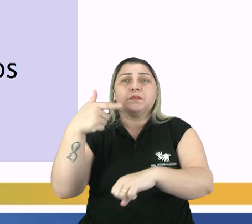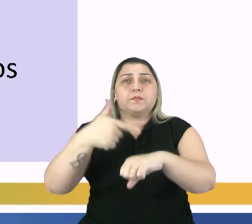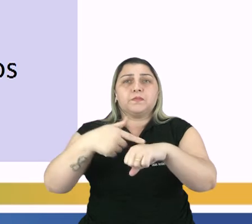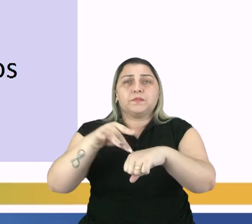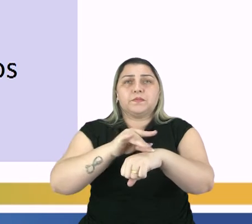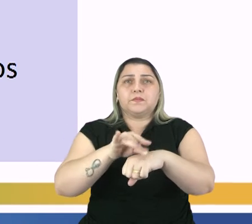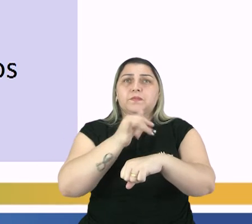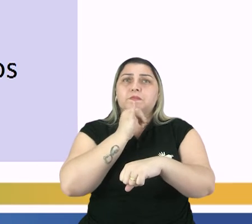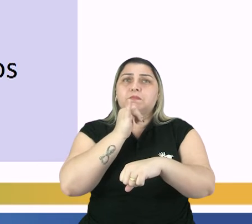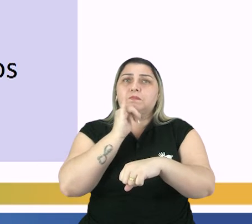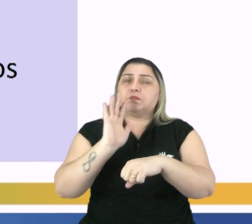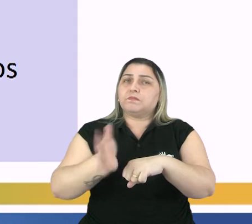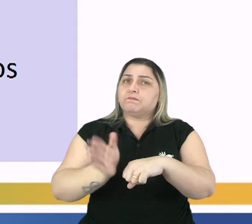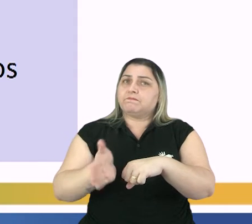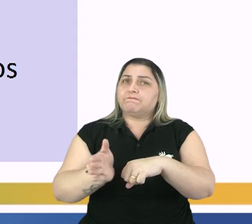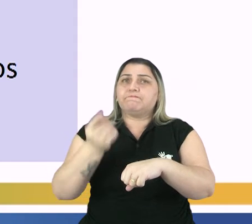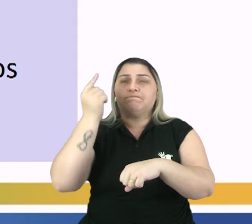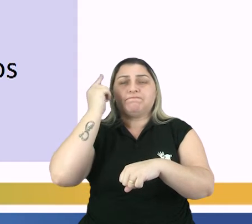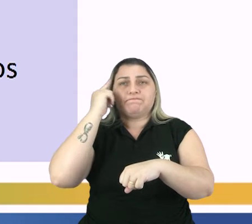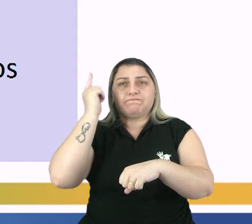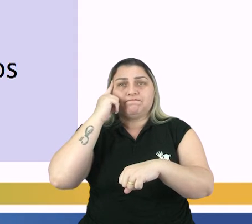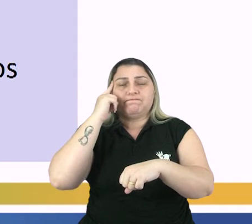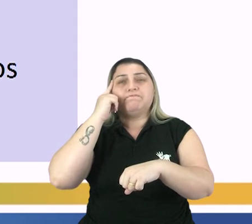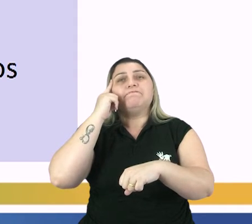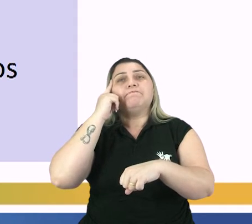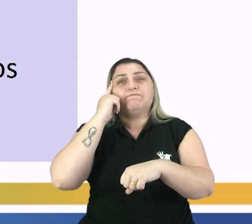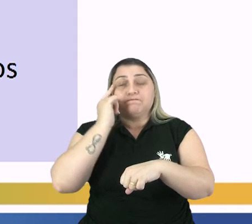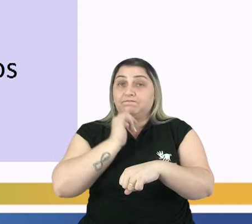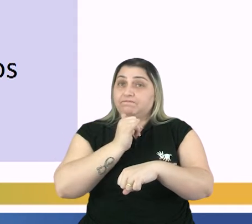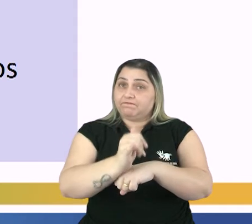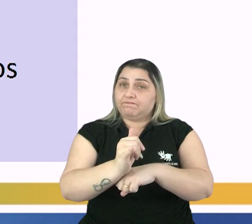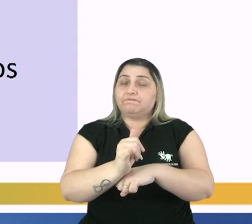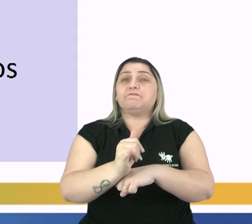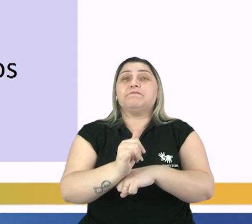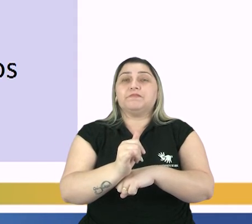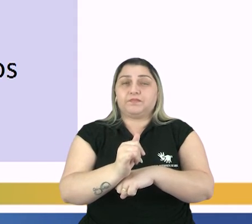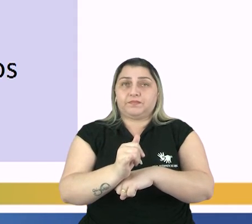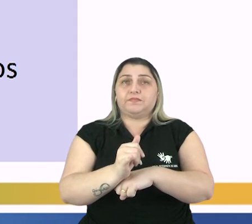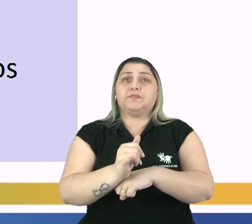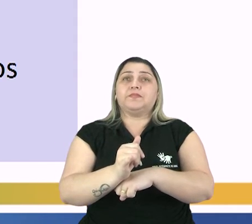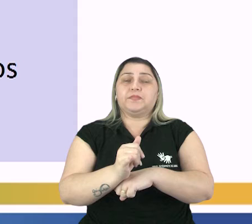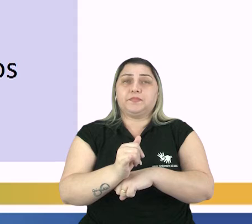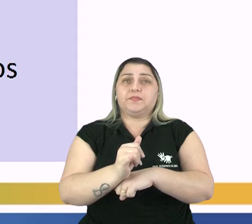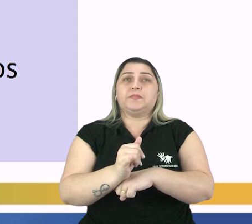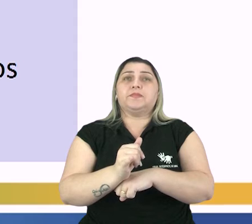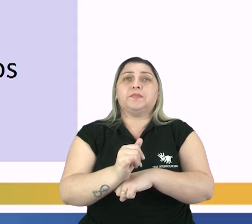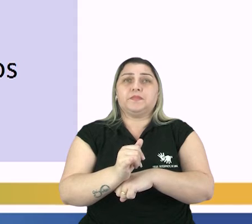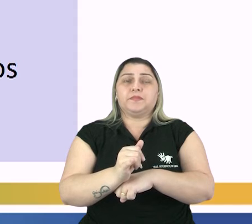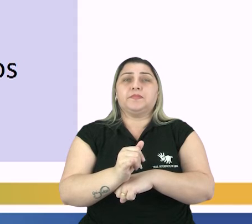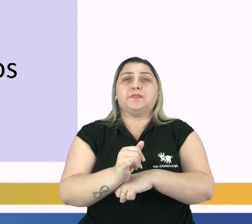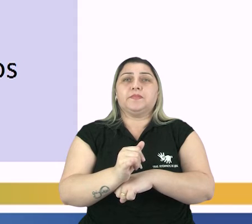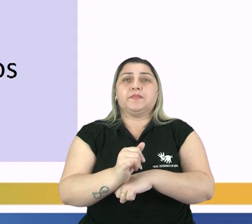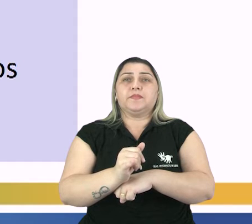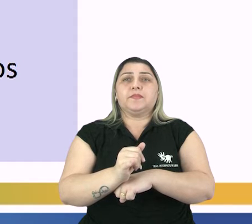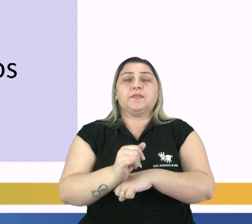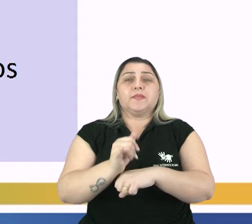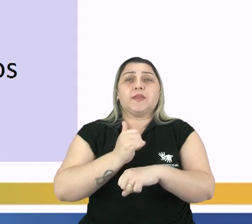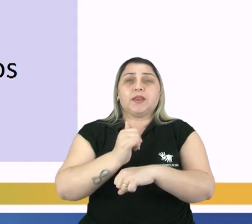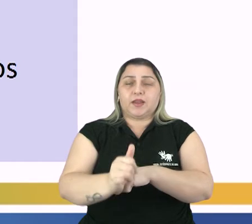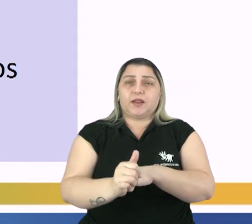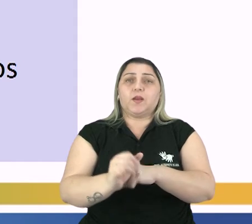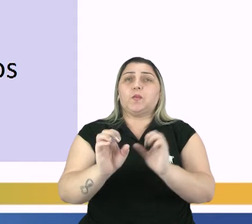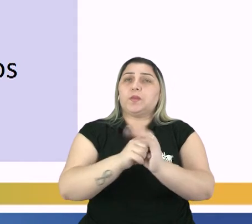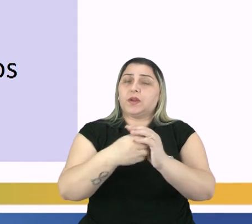por exemplo, que já estão se pensando nas fontes alternativas de energia por conta disso, que inclusive as fontes alternativas de energia é